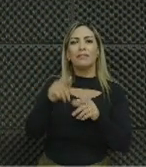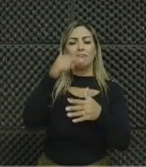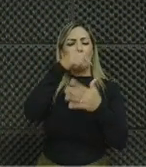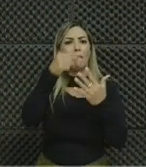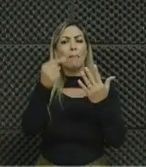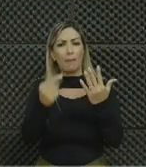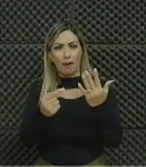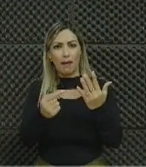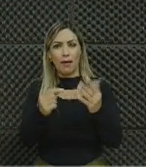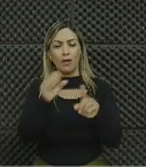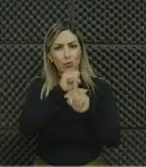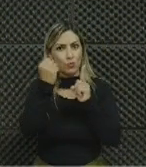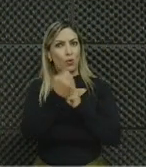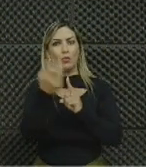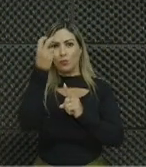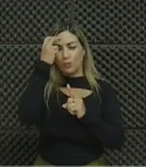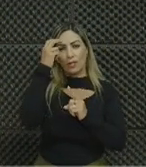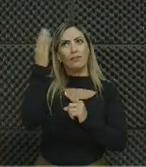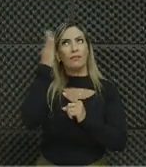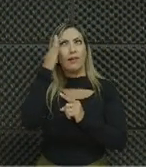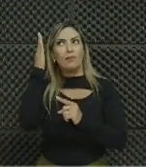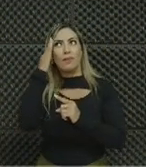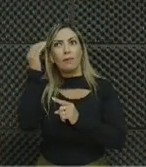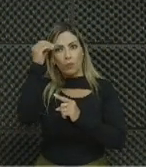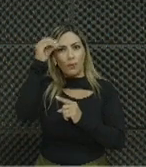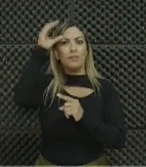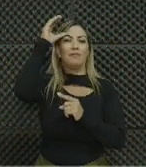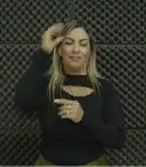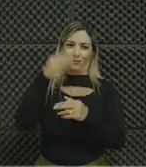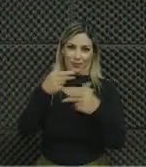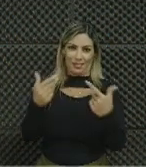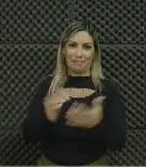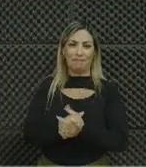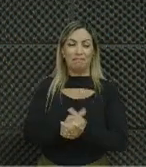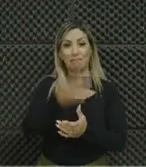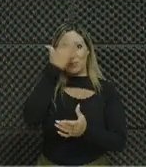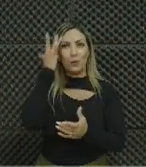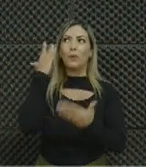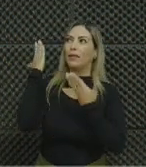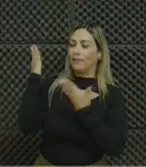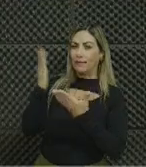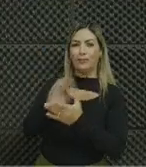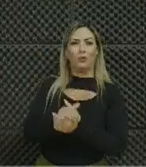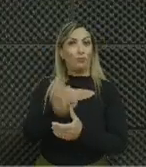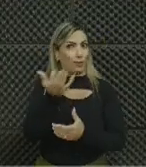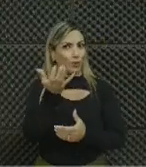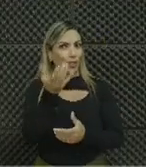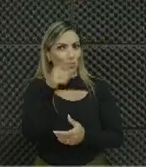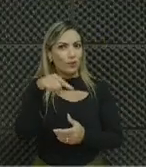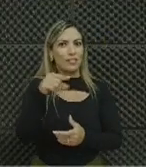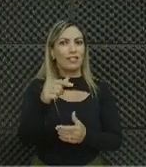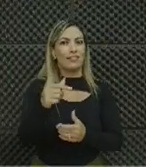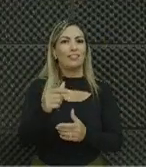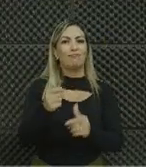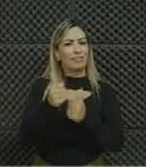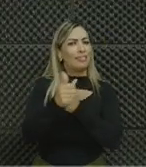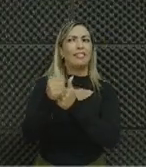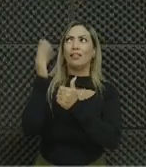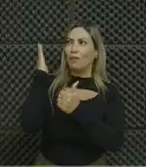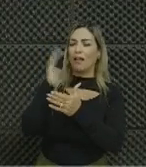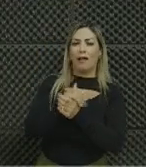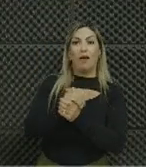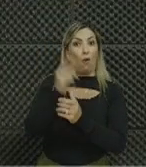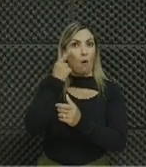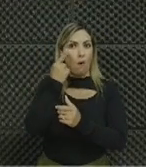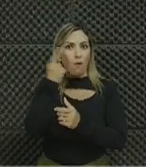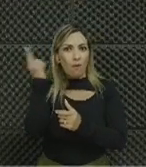repertórios socioculturais. Pessoal, é isso, tá? Eu quero que vocês sigam lá, que